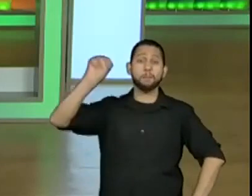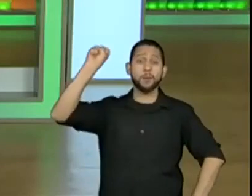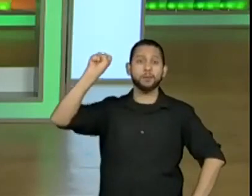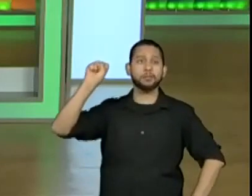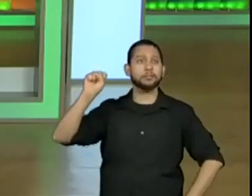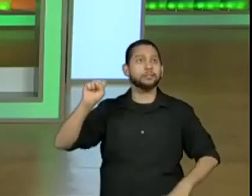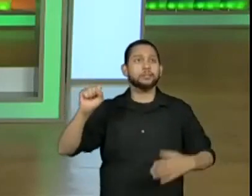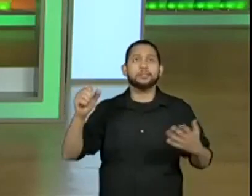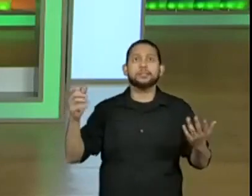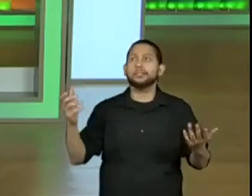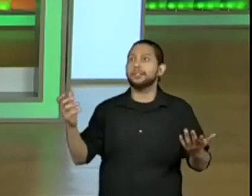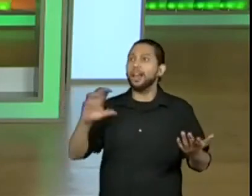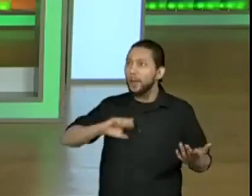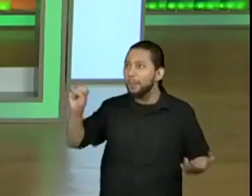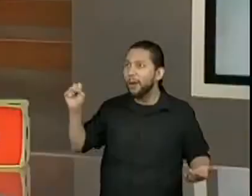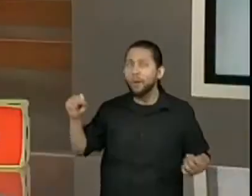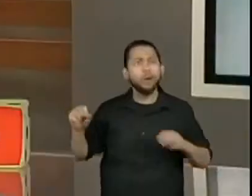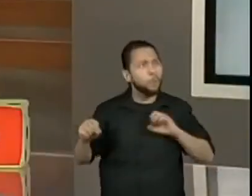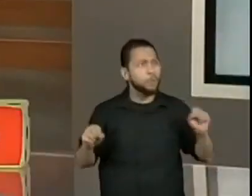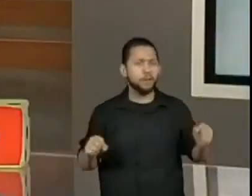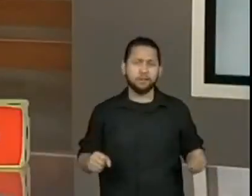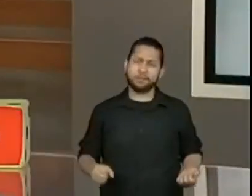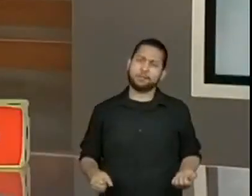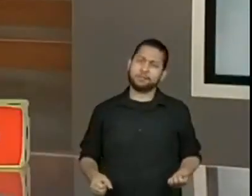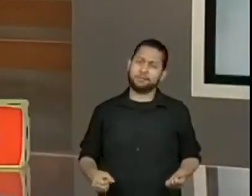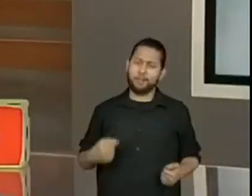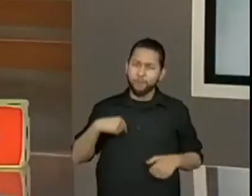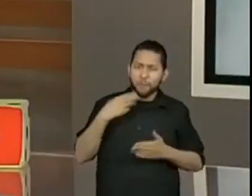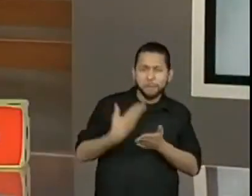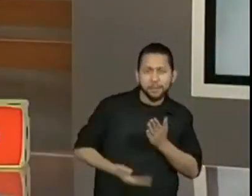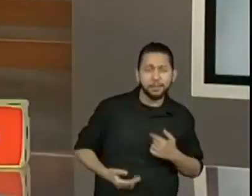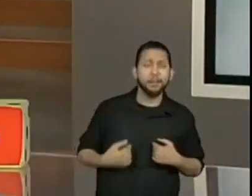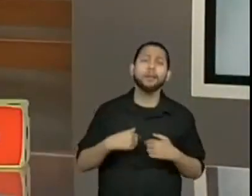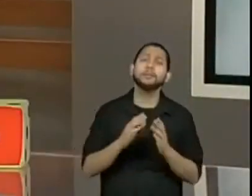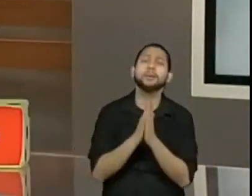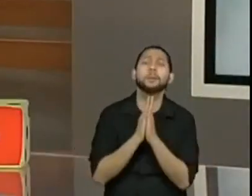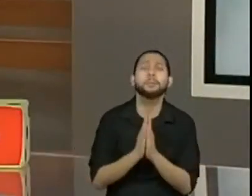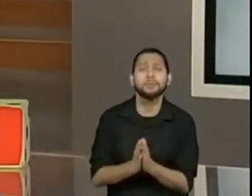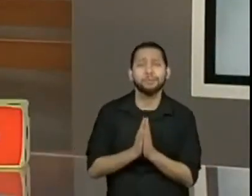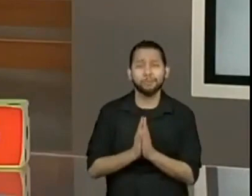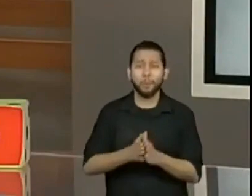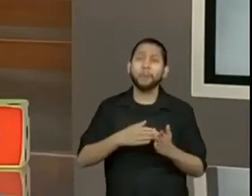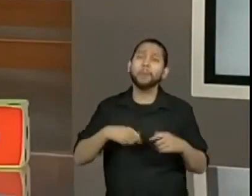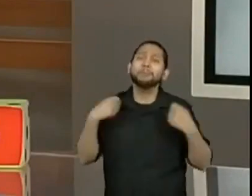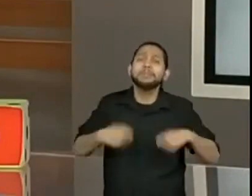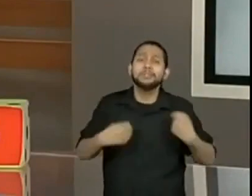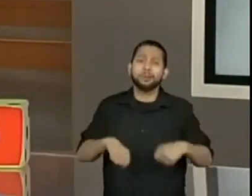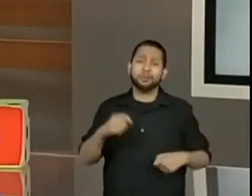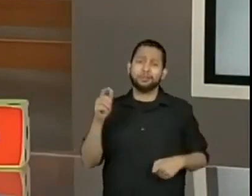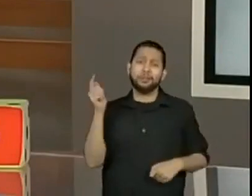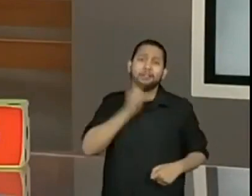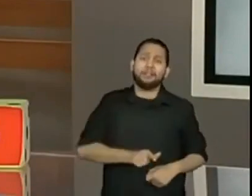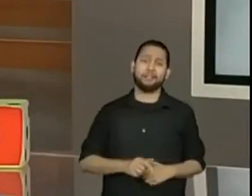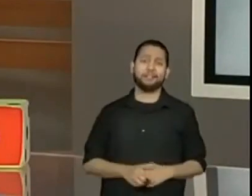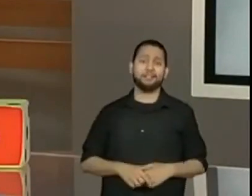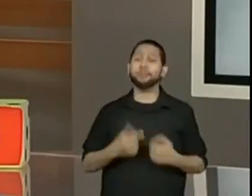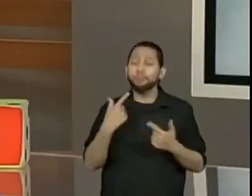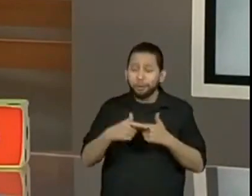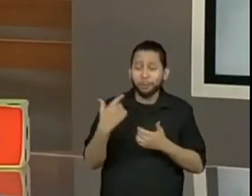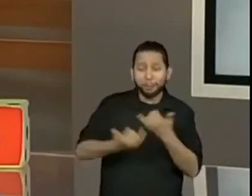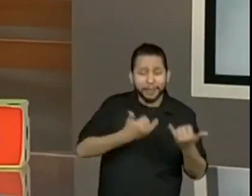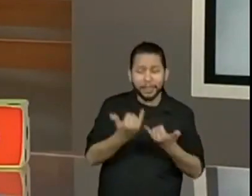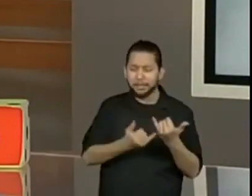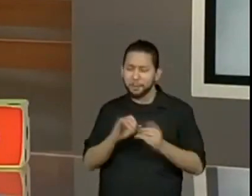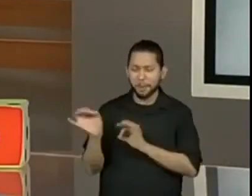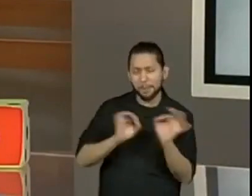Como assim? Ela já está dizendo que chegou para ganhar. Não, eu preciso ganhar, gente. Eu preciso ganhar algum jogo. Eu elaboro